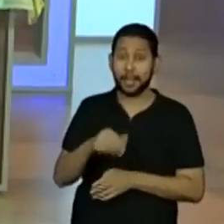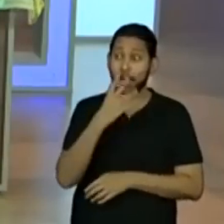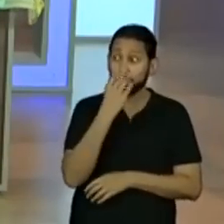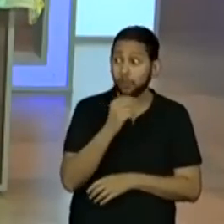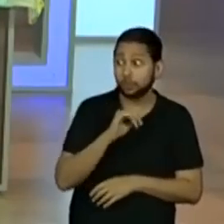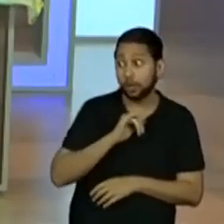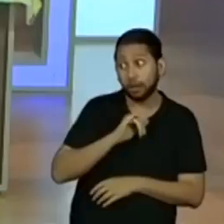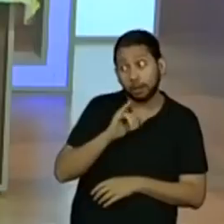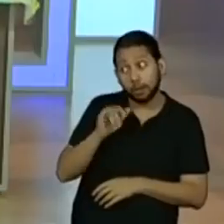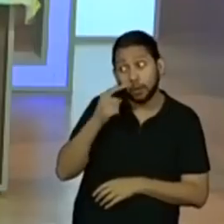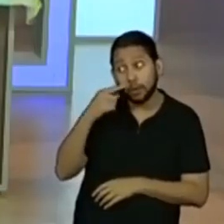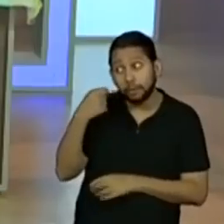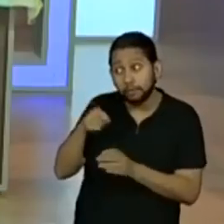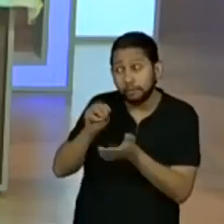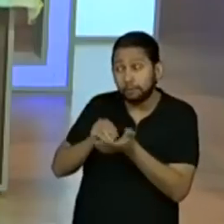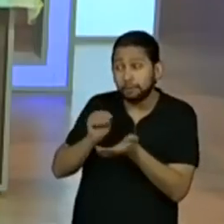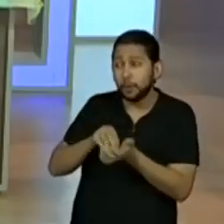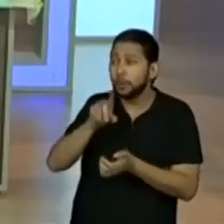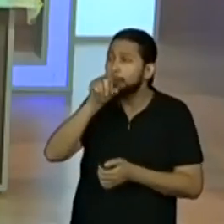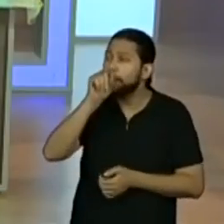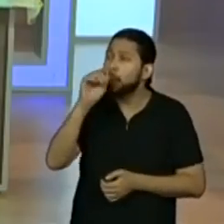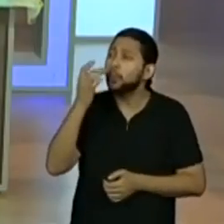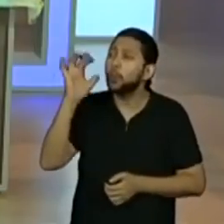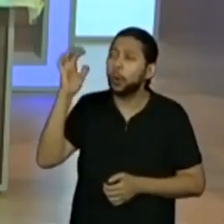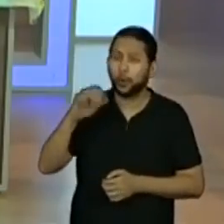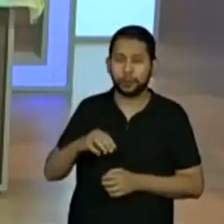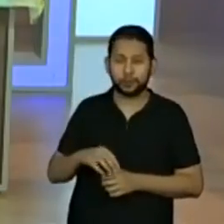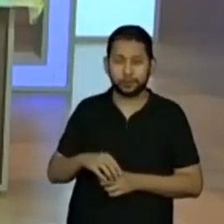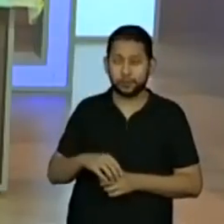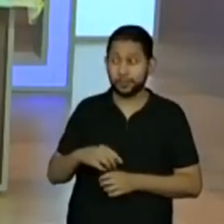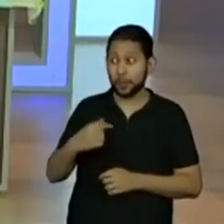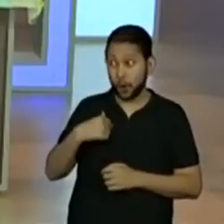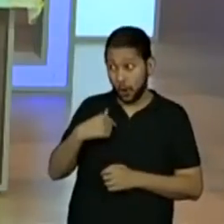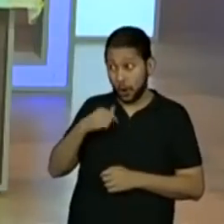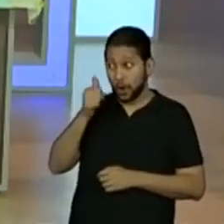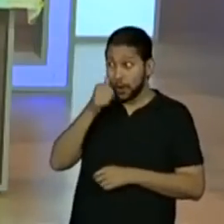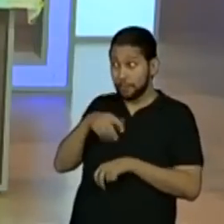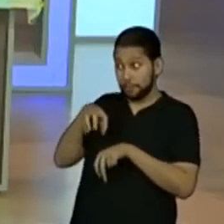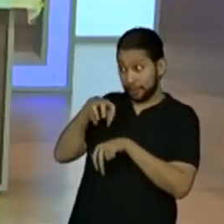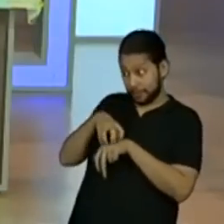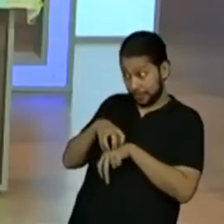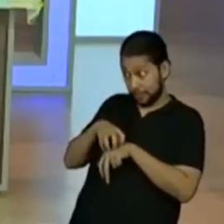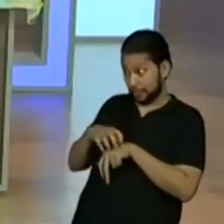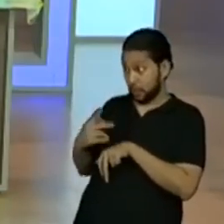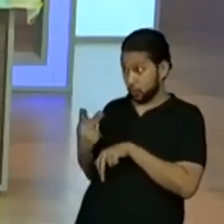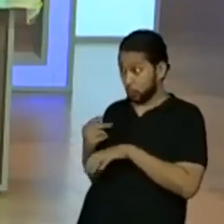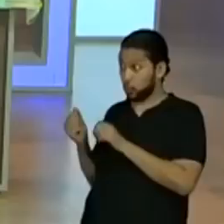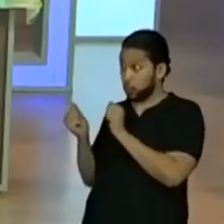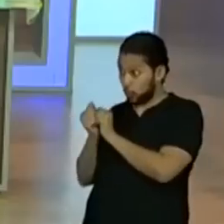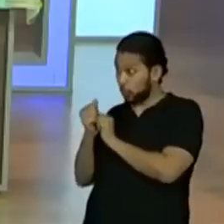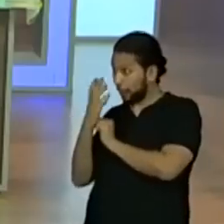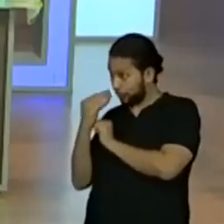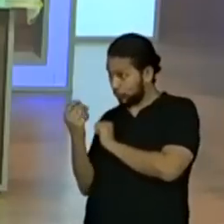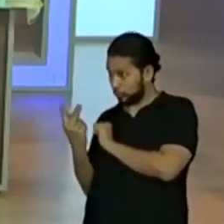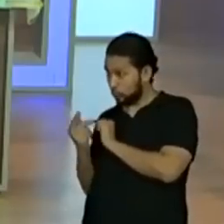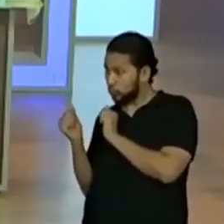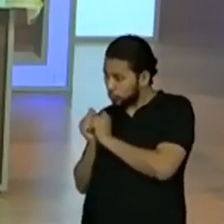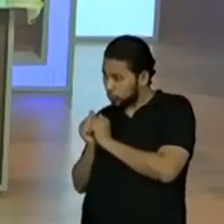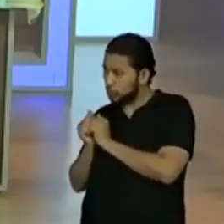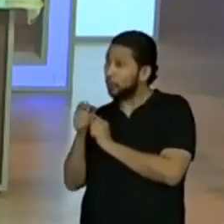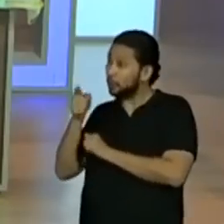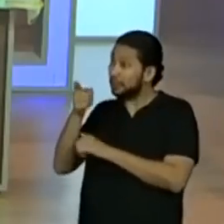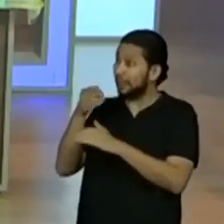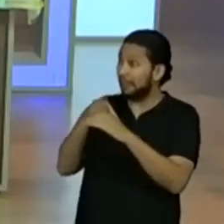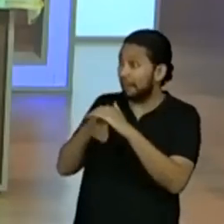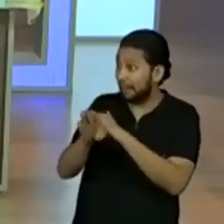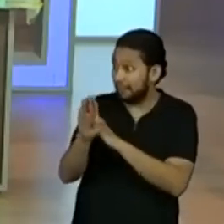o pássaro de ouro. Vamos até o castelo, eu fico com a princesa às portas, você entra,